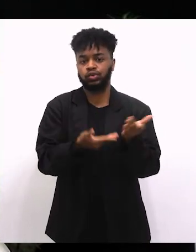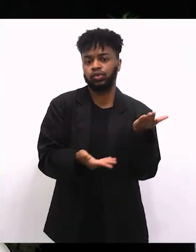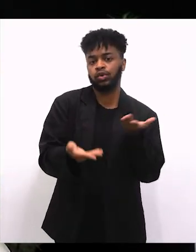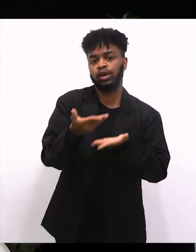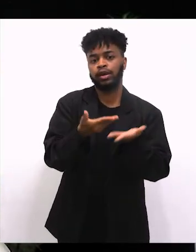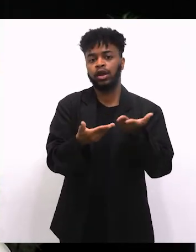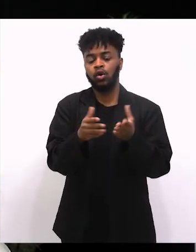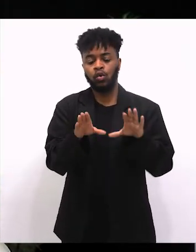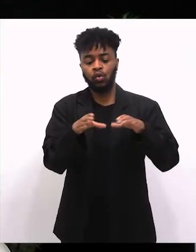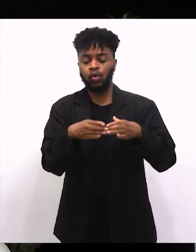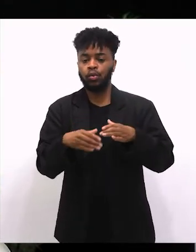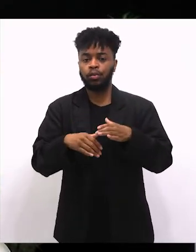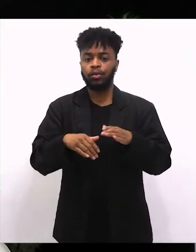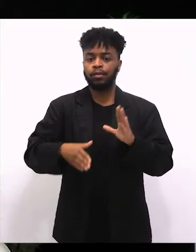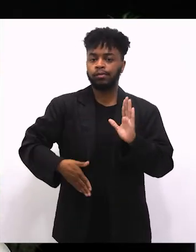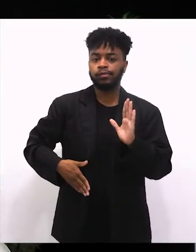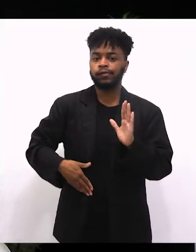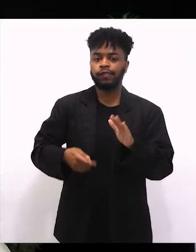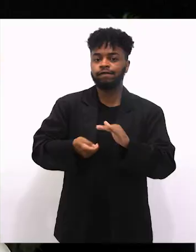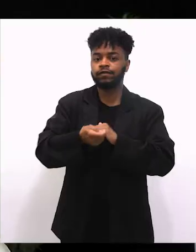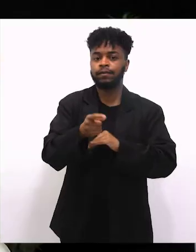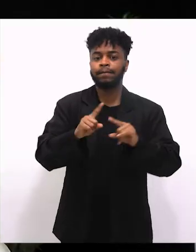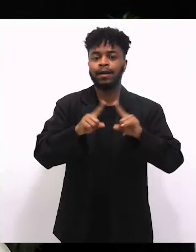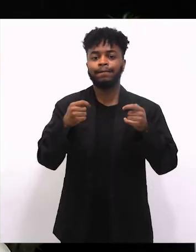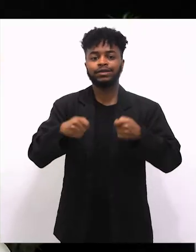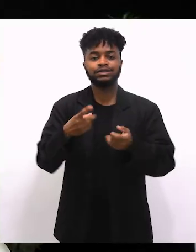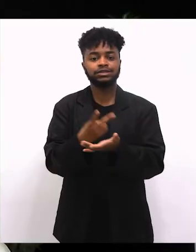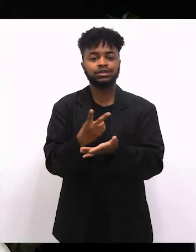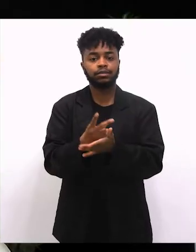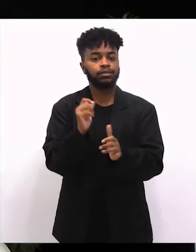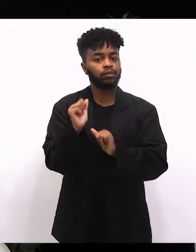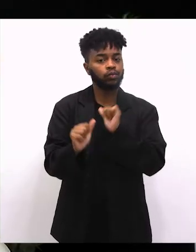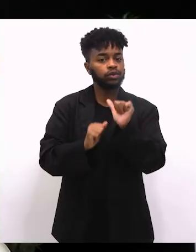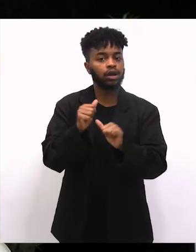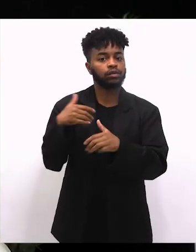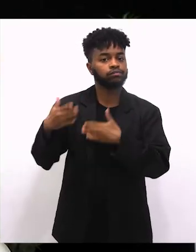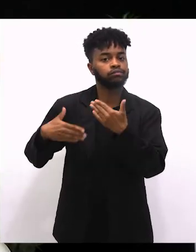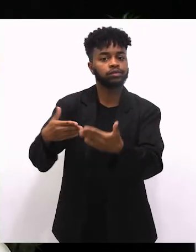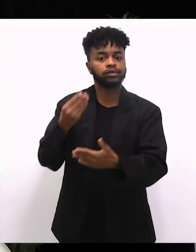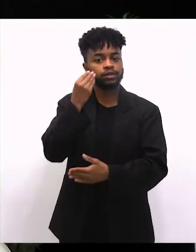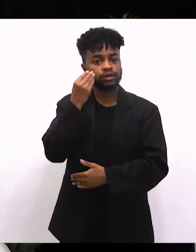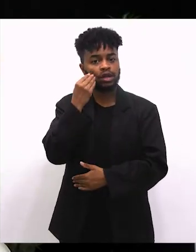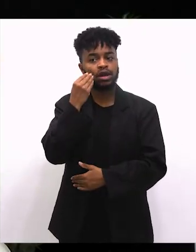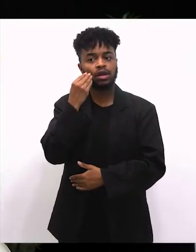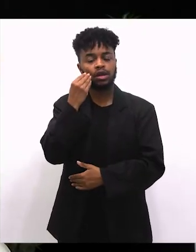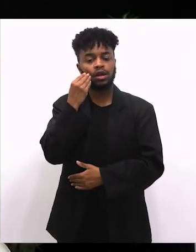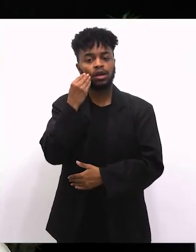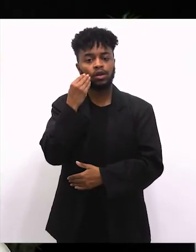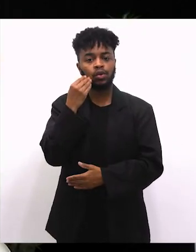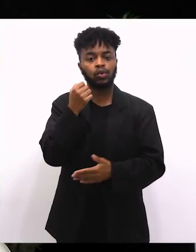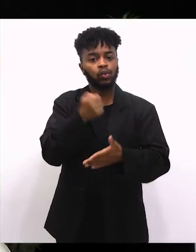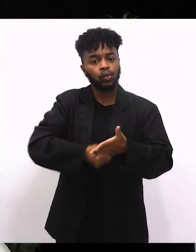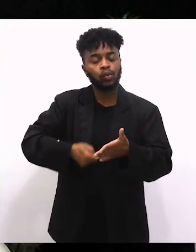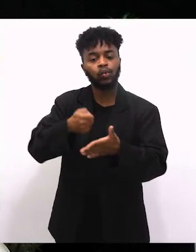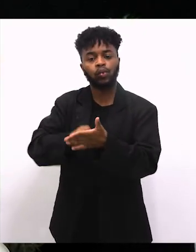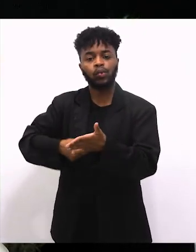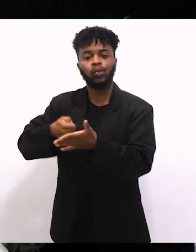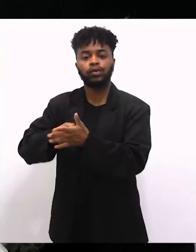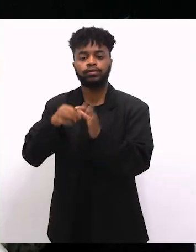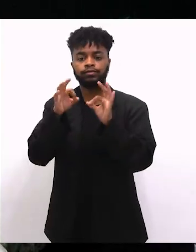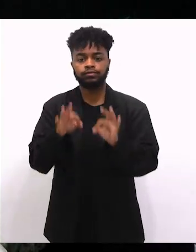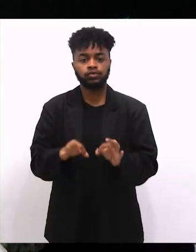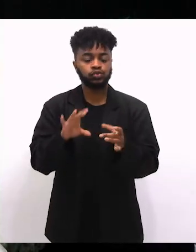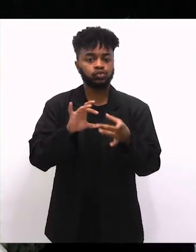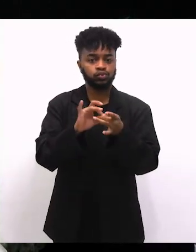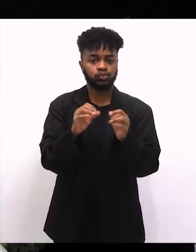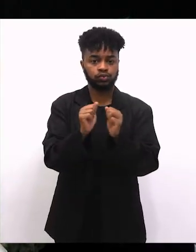organizações criminosas vão investindo ali e a gente precisa estar sempre se atualizando, sempre se renovando para poder fazer mesmo um enfrentamento de